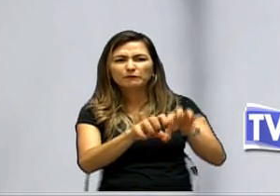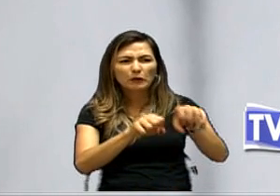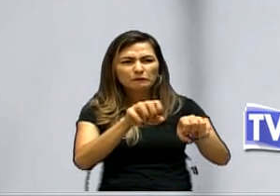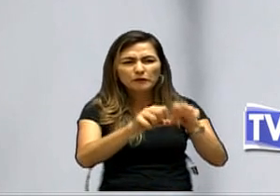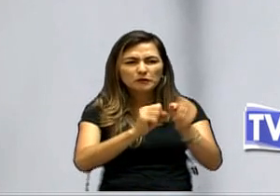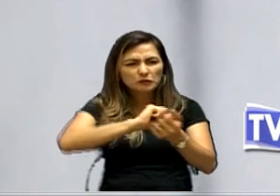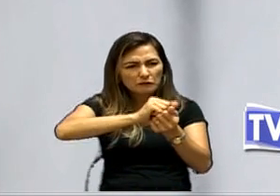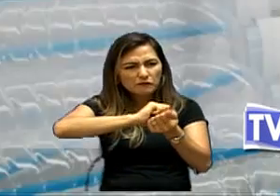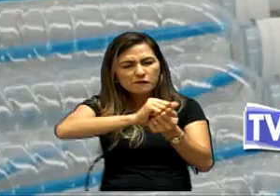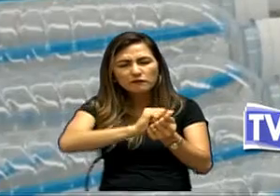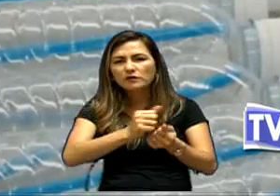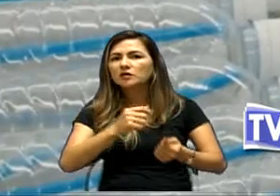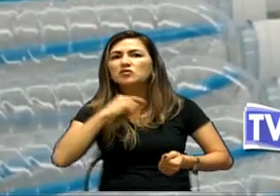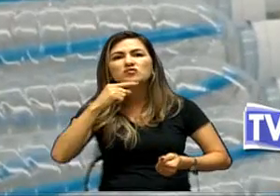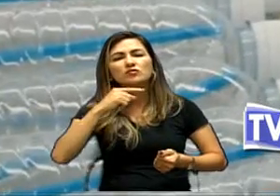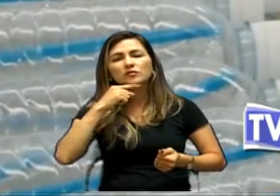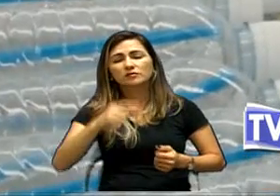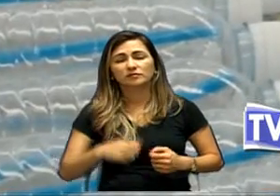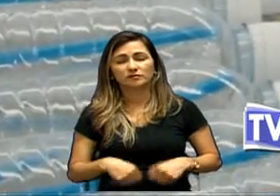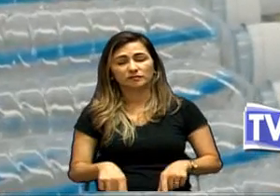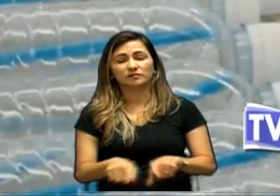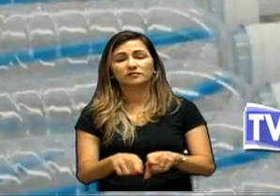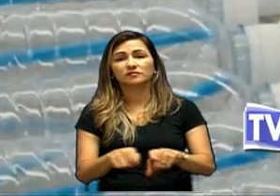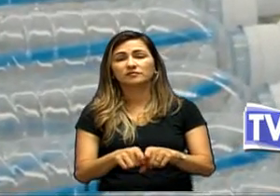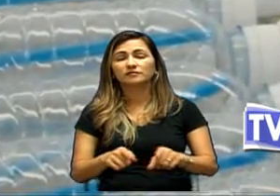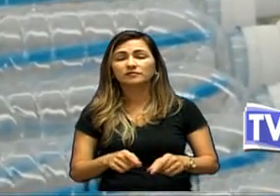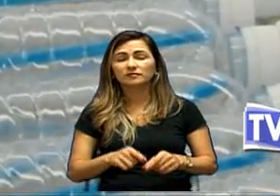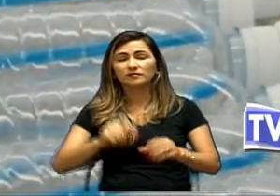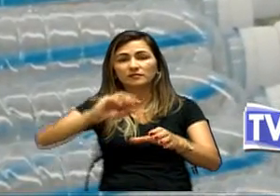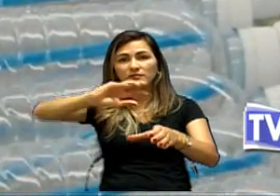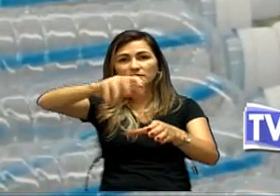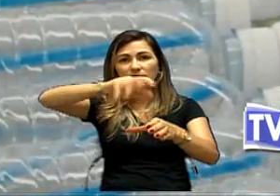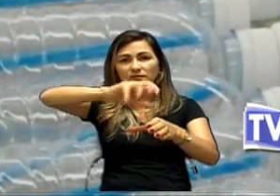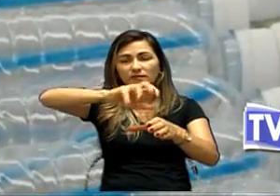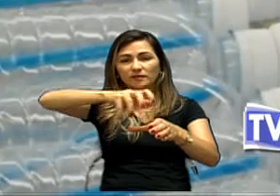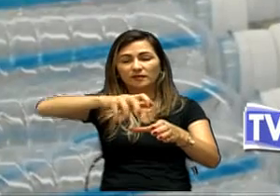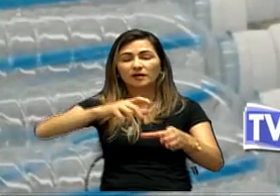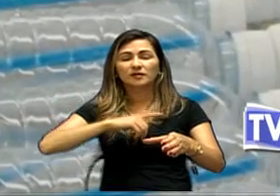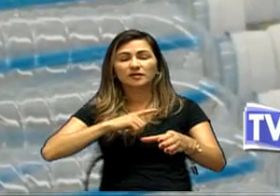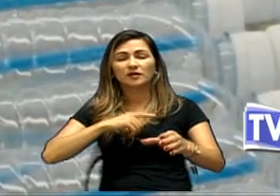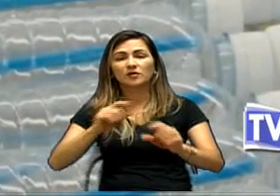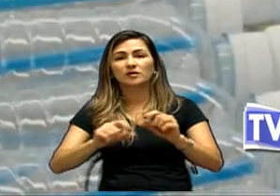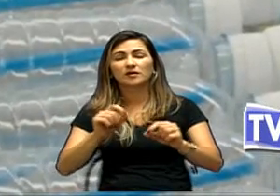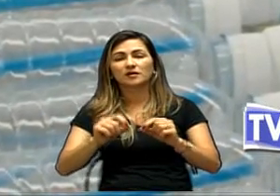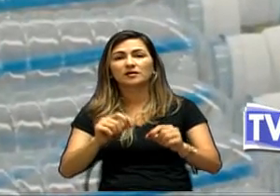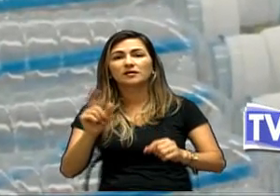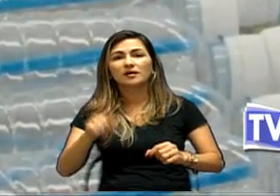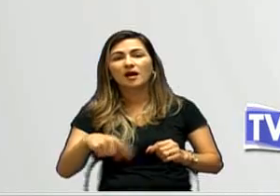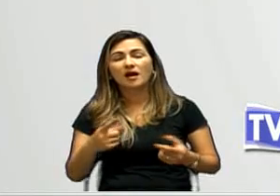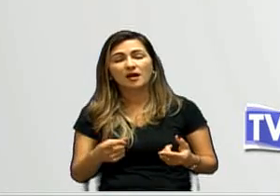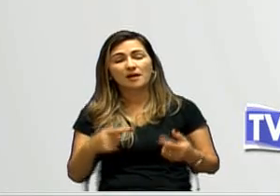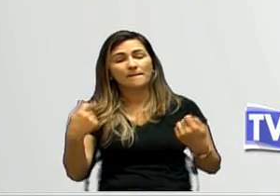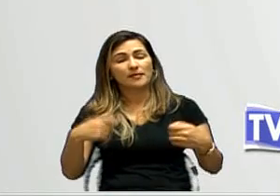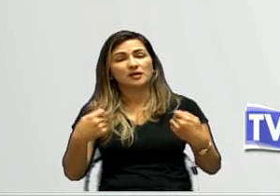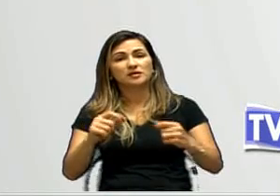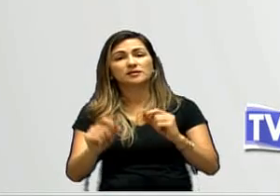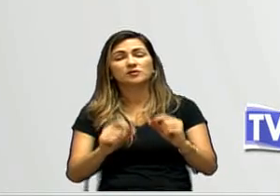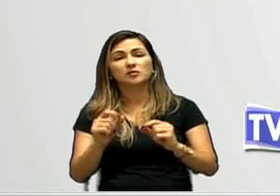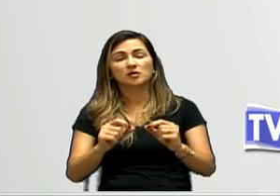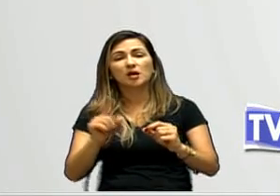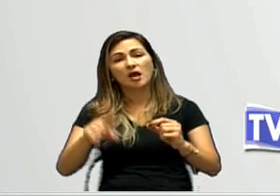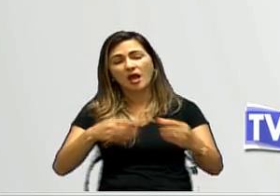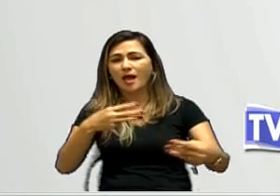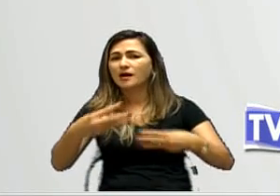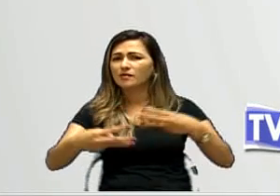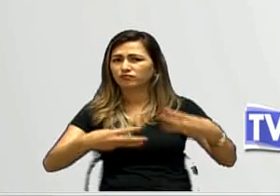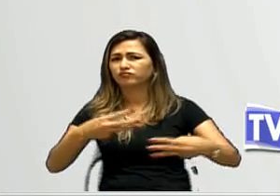em vários países do mundo. Por isso, é necessário optar por produtos e embalagens feitos com plásticos recicláveis, certo? Na teoria, sim,